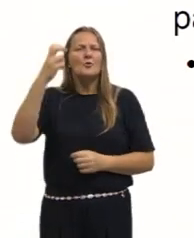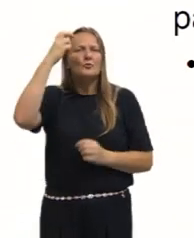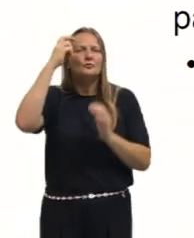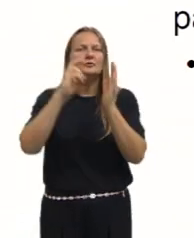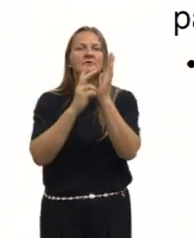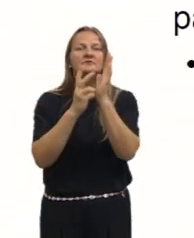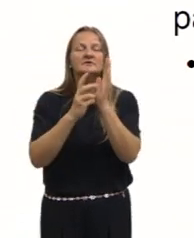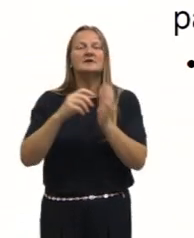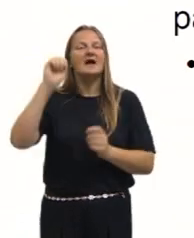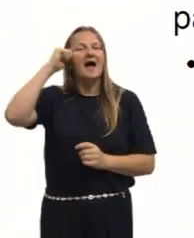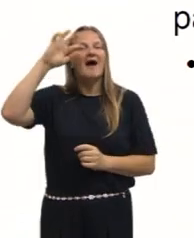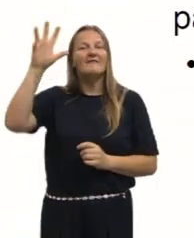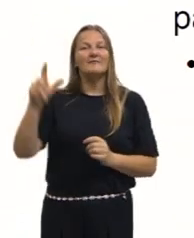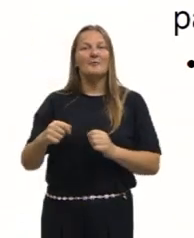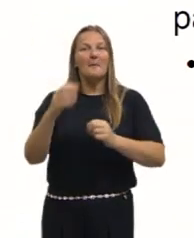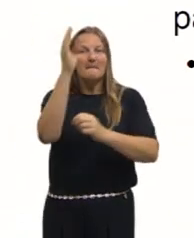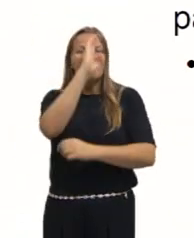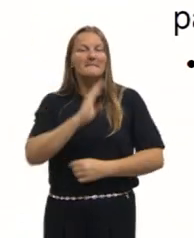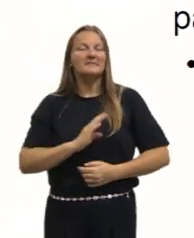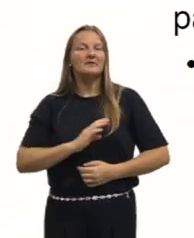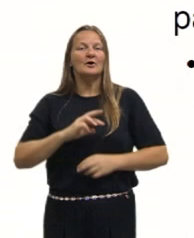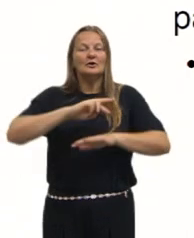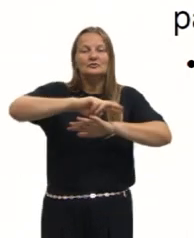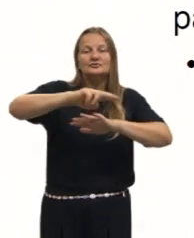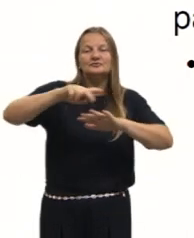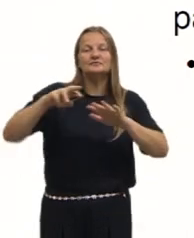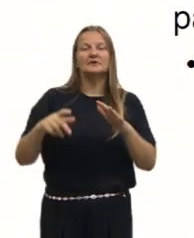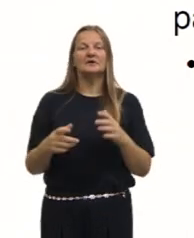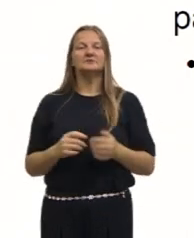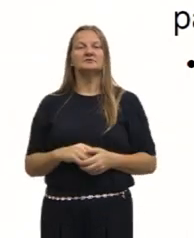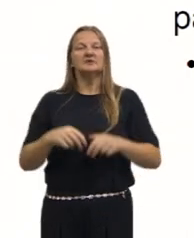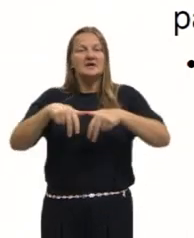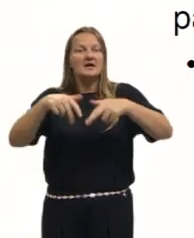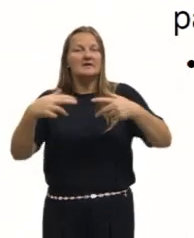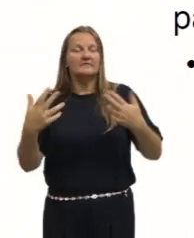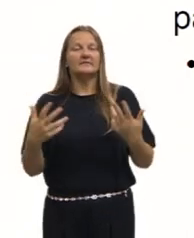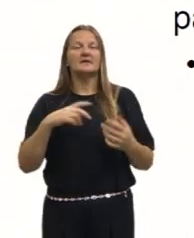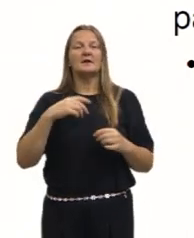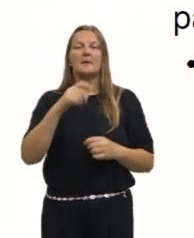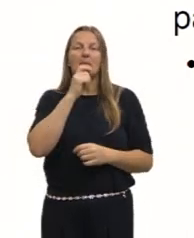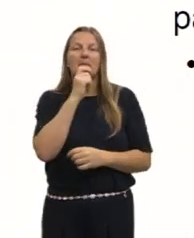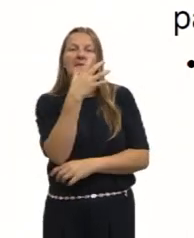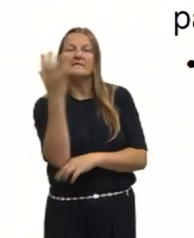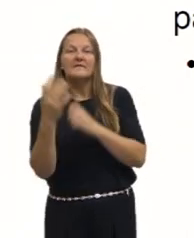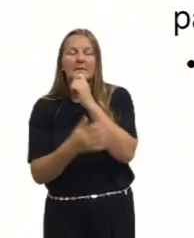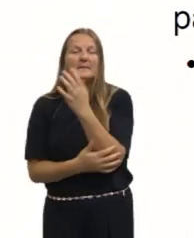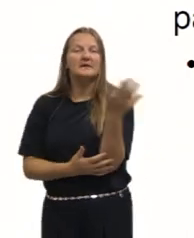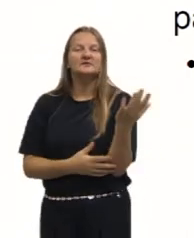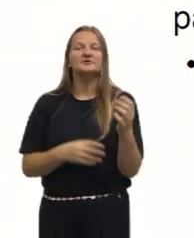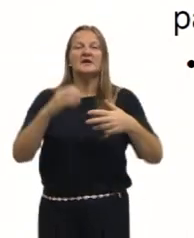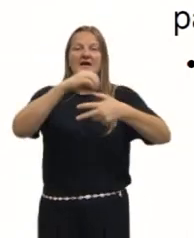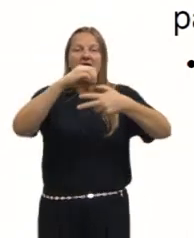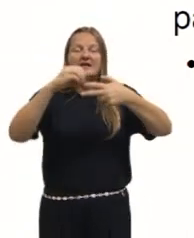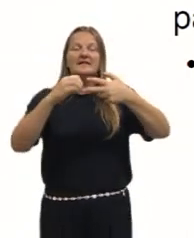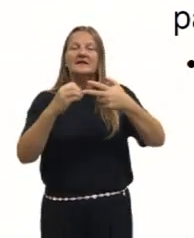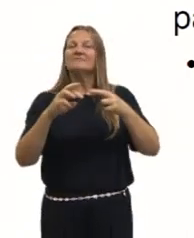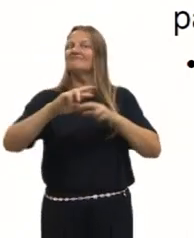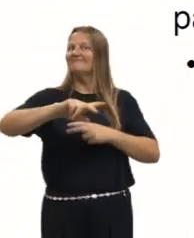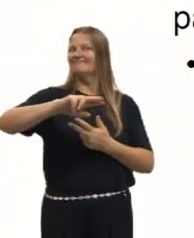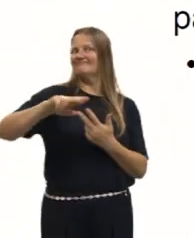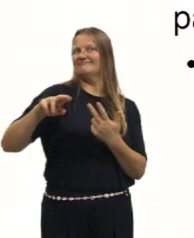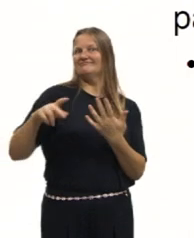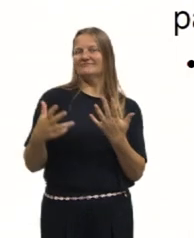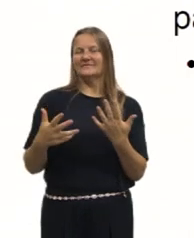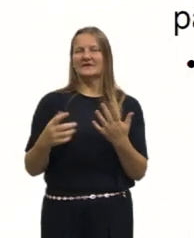a cultura afro-brasileira a diversidade a democracia o meio ambiente então o Enem ele também tem